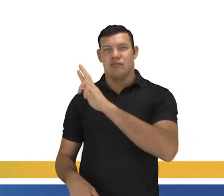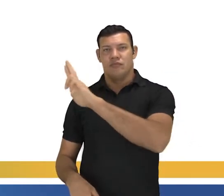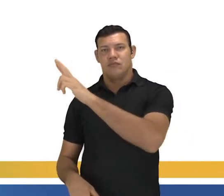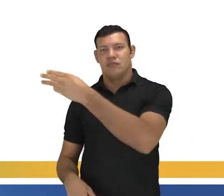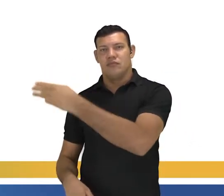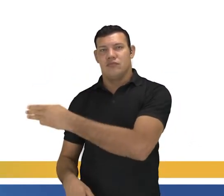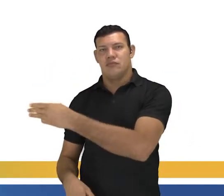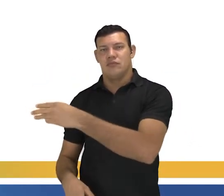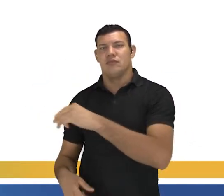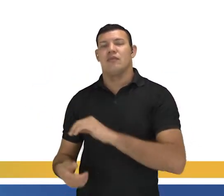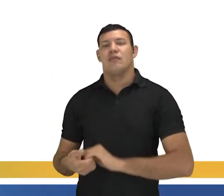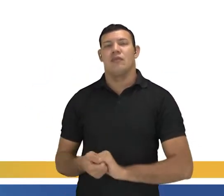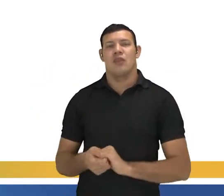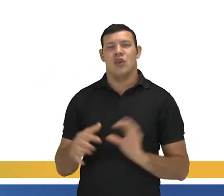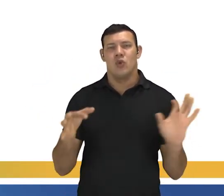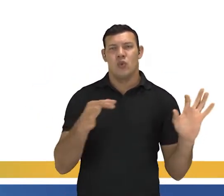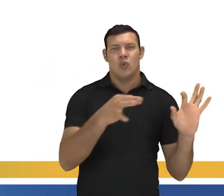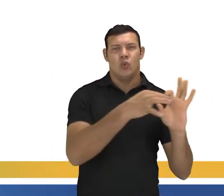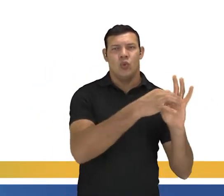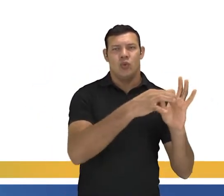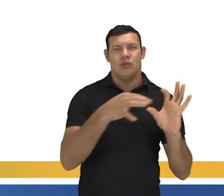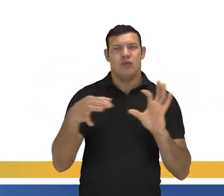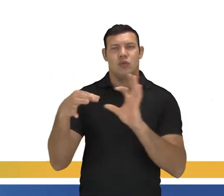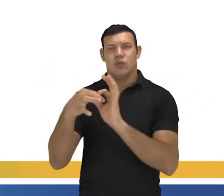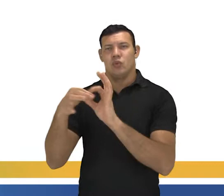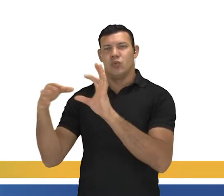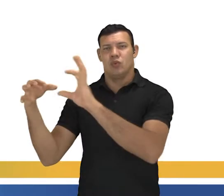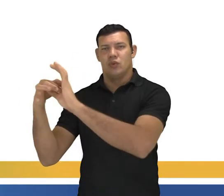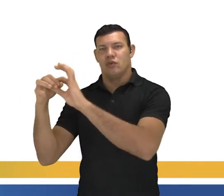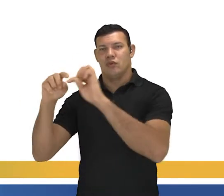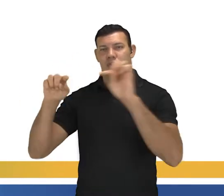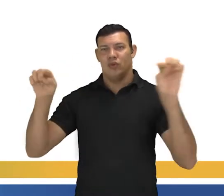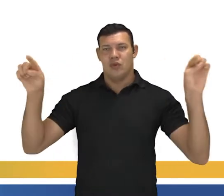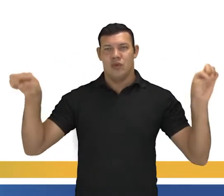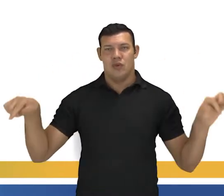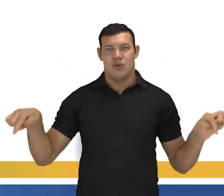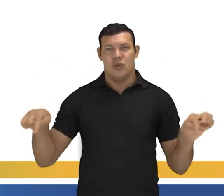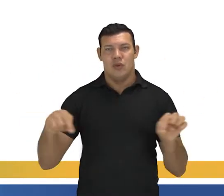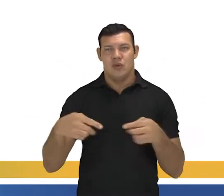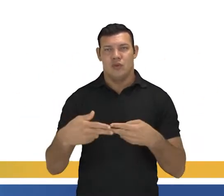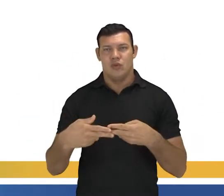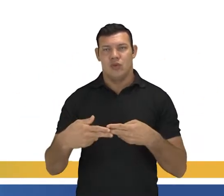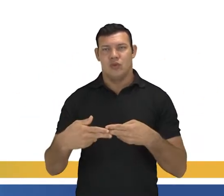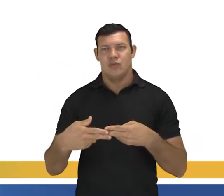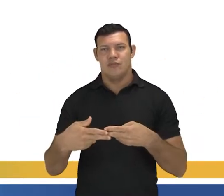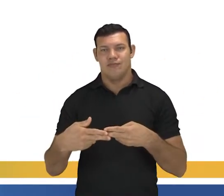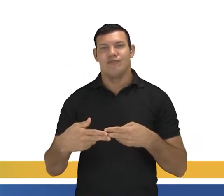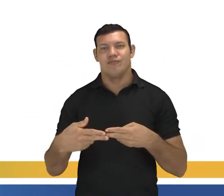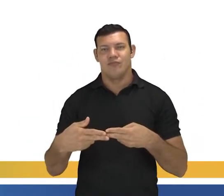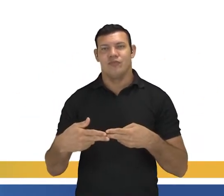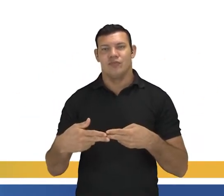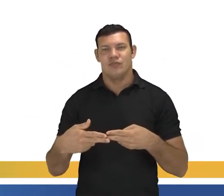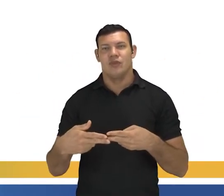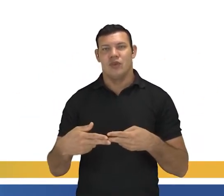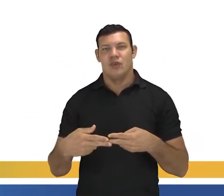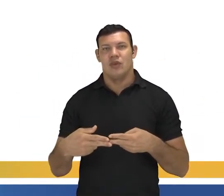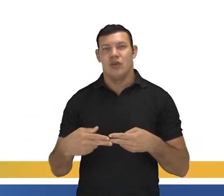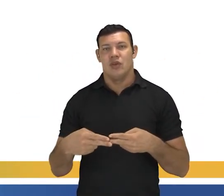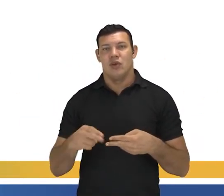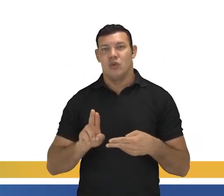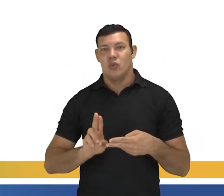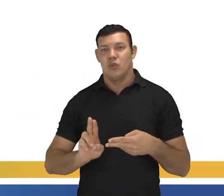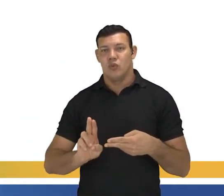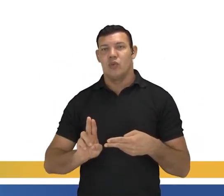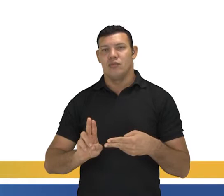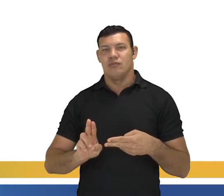3 resistores estão ligados a uma bateria. E note que essa bateria está fornecendo uma voltagem U